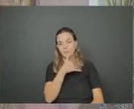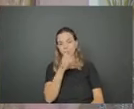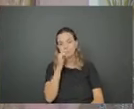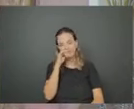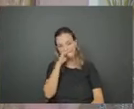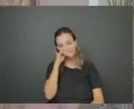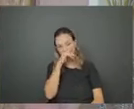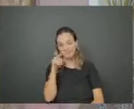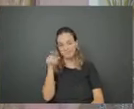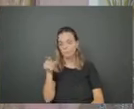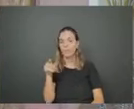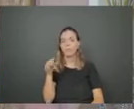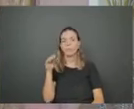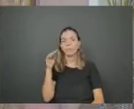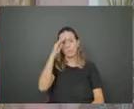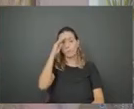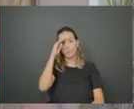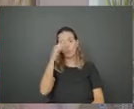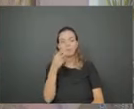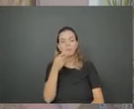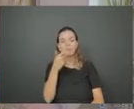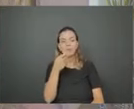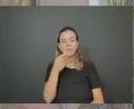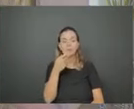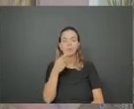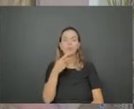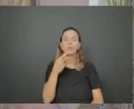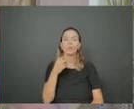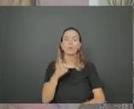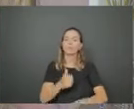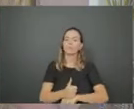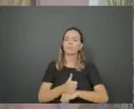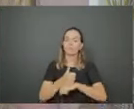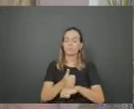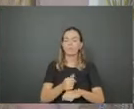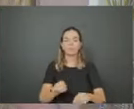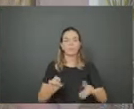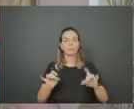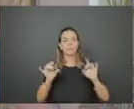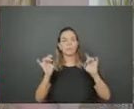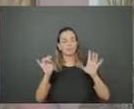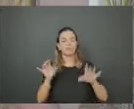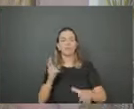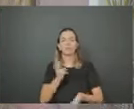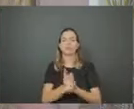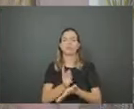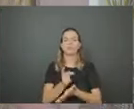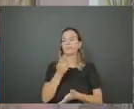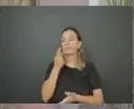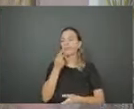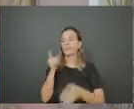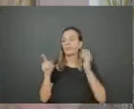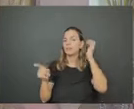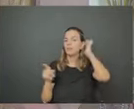que é o comandante do policiamento especializado, que já foi comandando o BPTRAN, sempre relata, é mais fácil para o